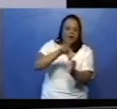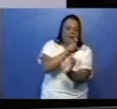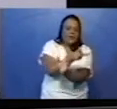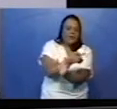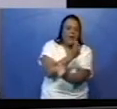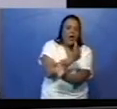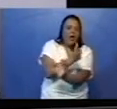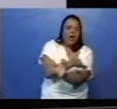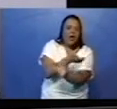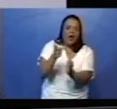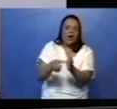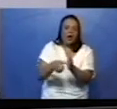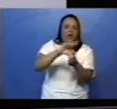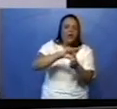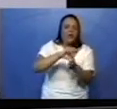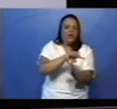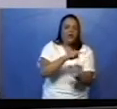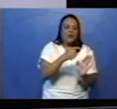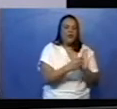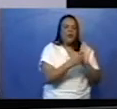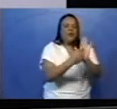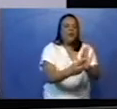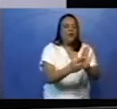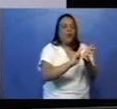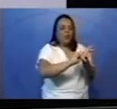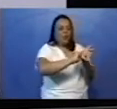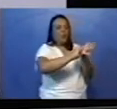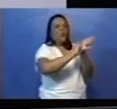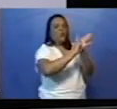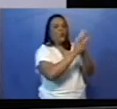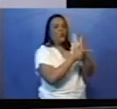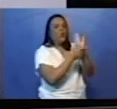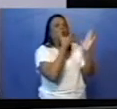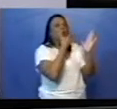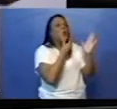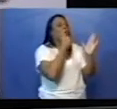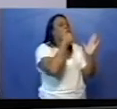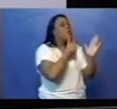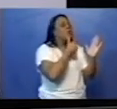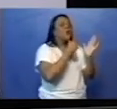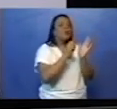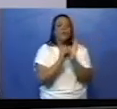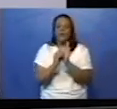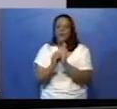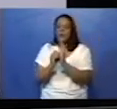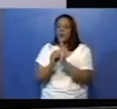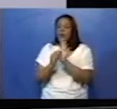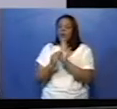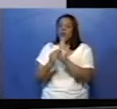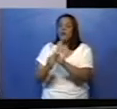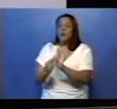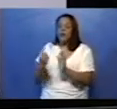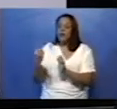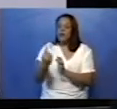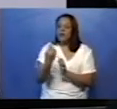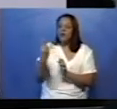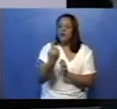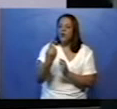do substantivo. Ele pode indicar aí, ó, o gênero do substantivo, masculino, feminino, e ele pode indicar o número